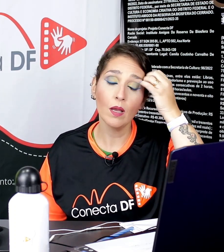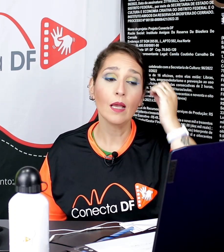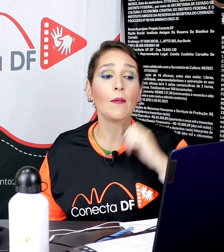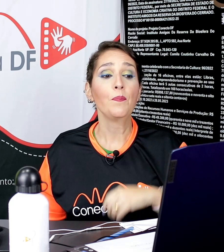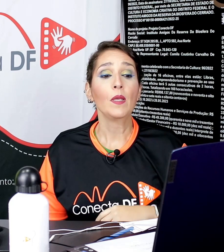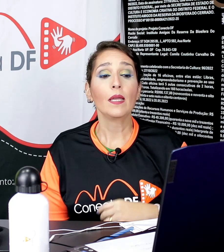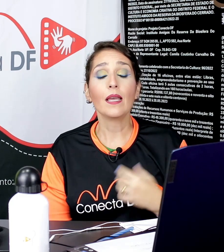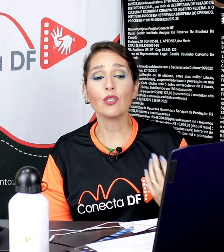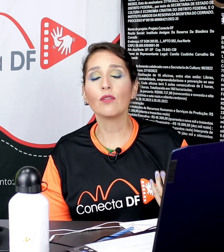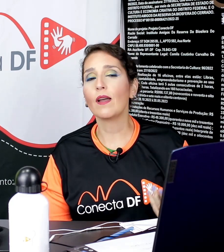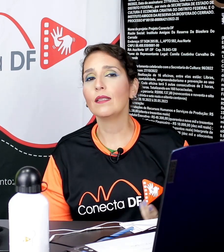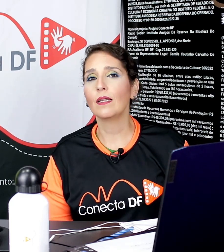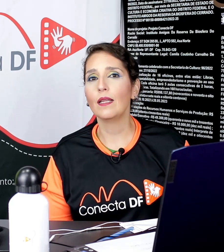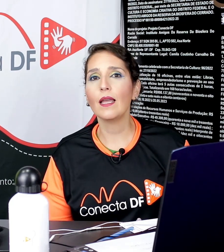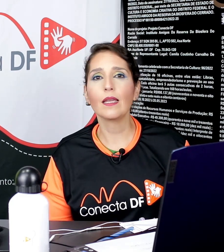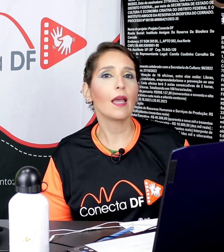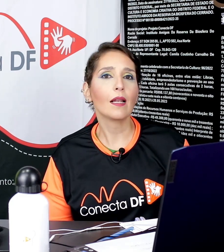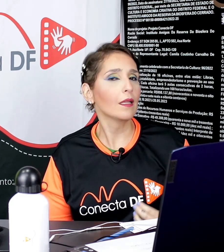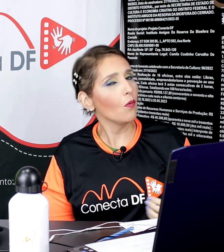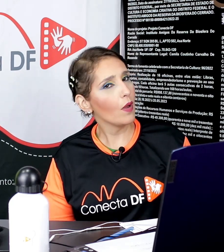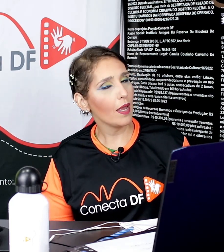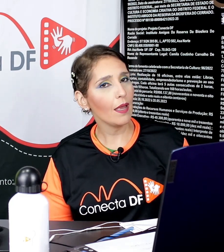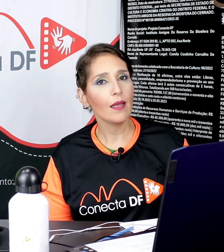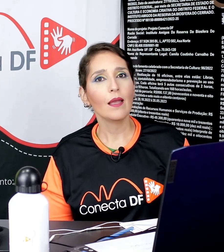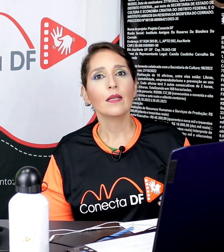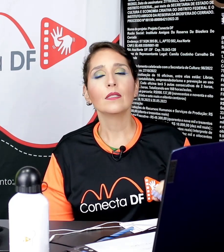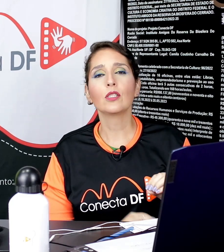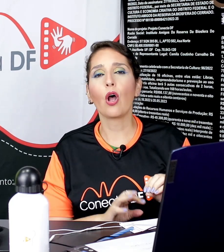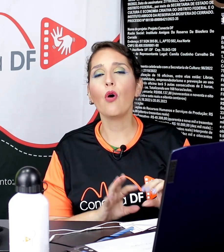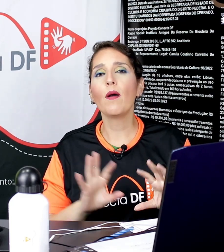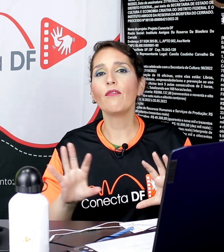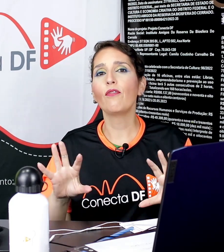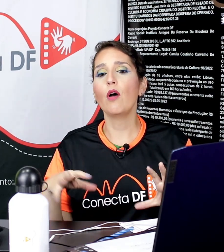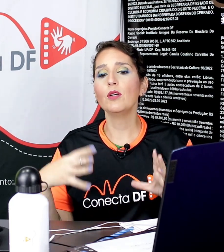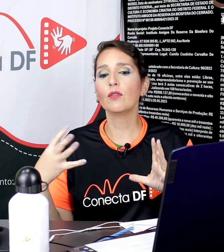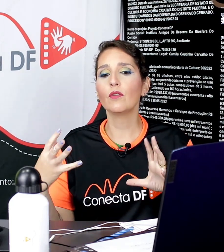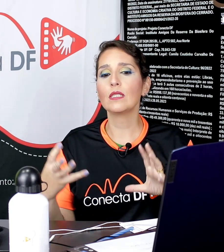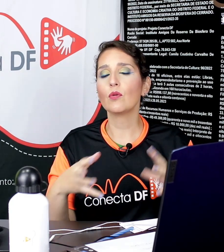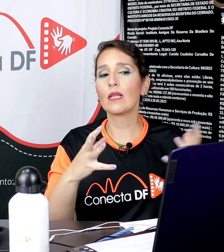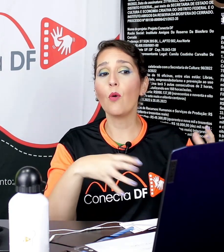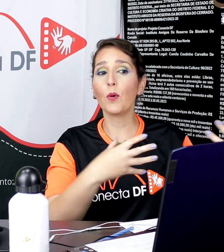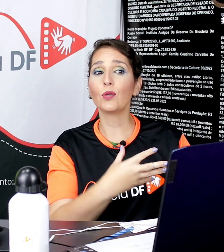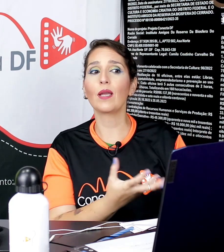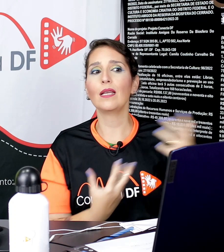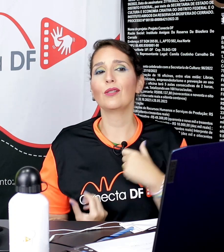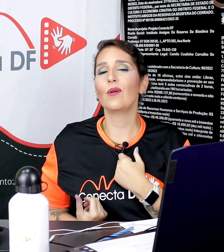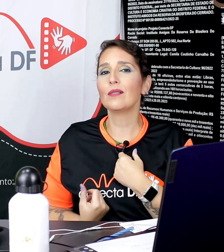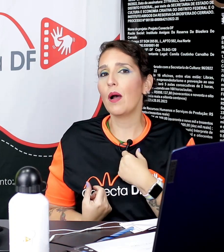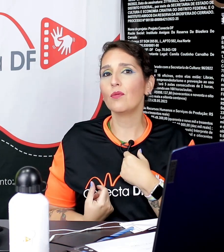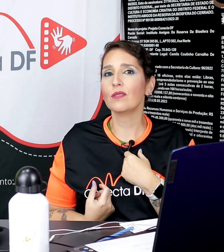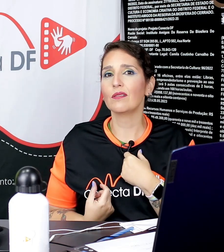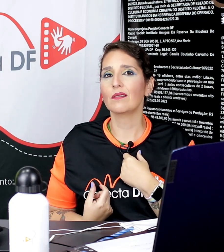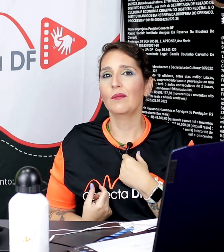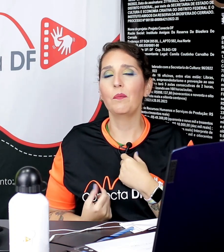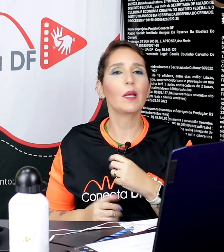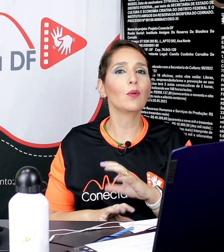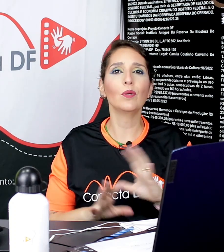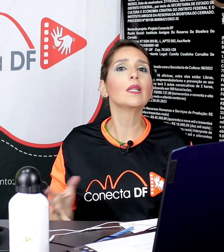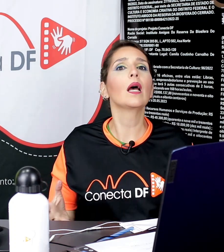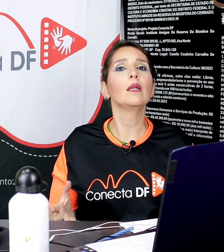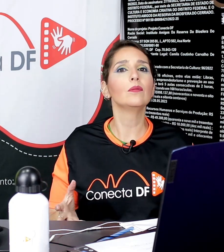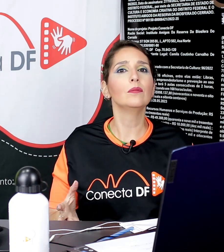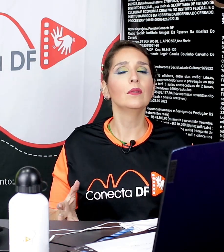virão. E a gente vai entender que ela não é só uma forma de você usar o português com as mãos.